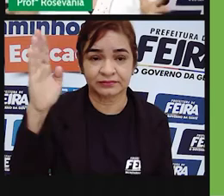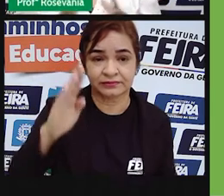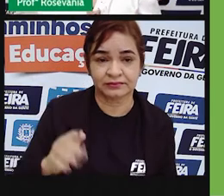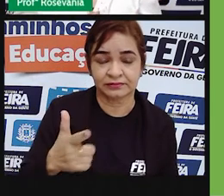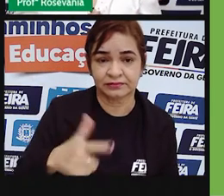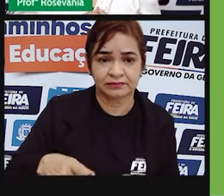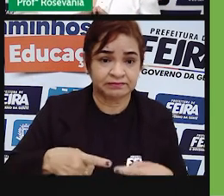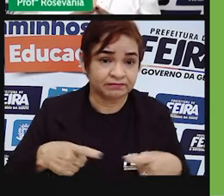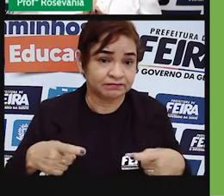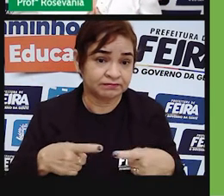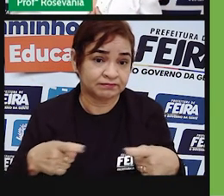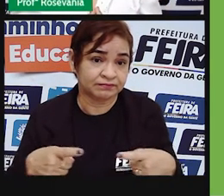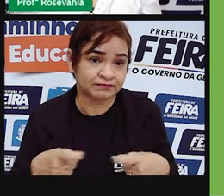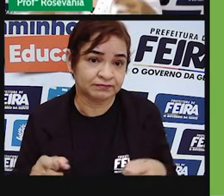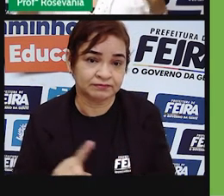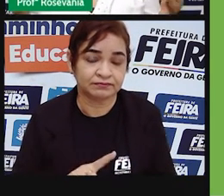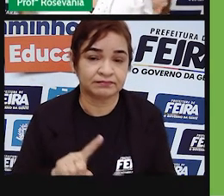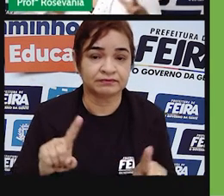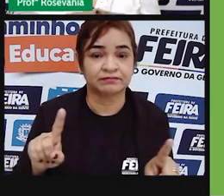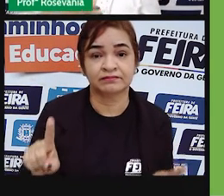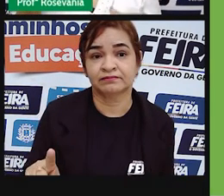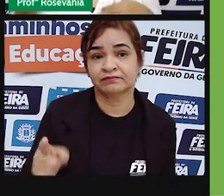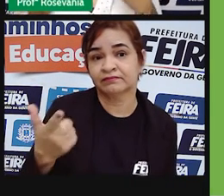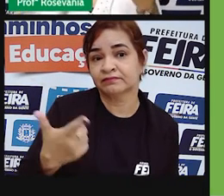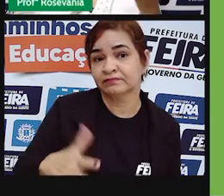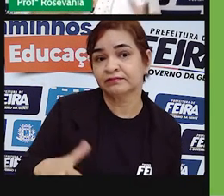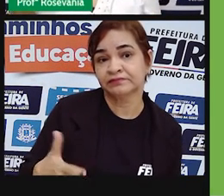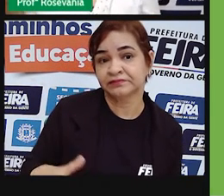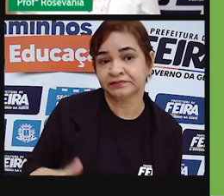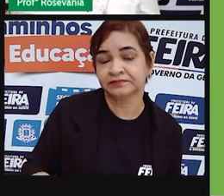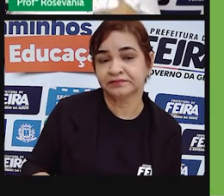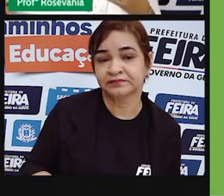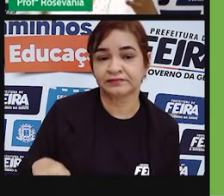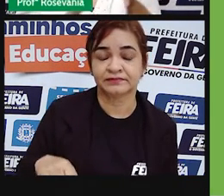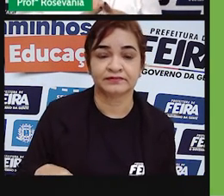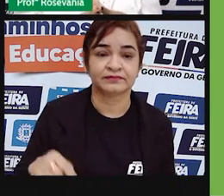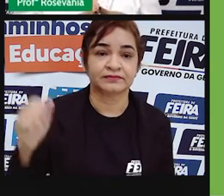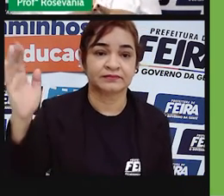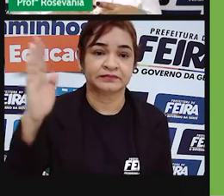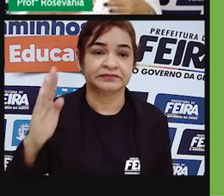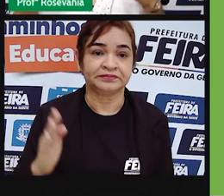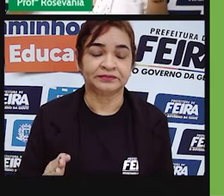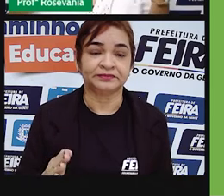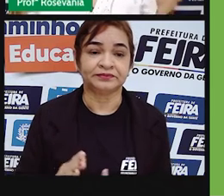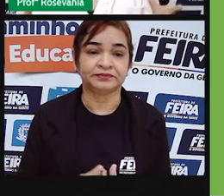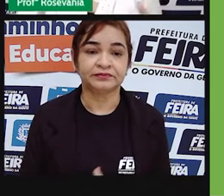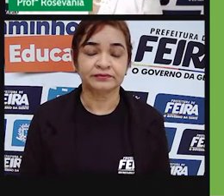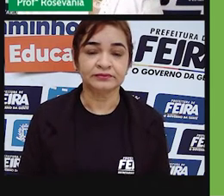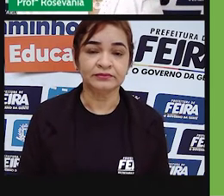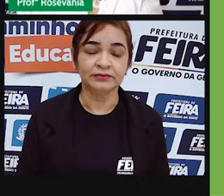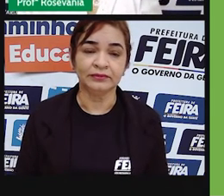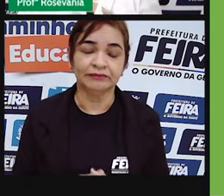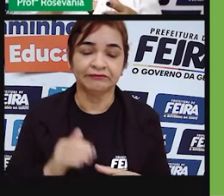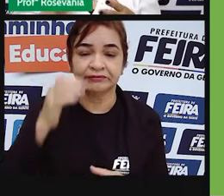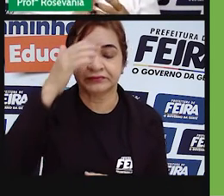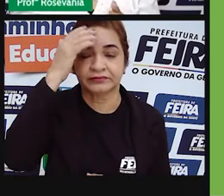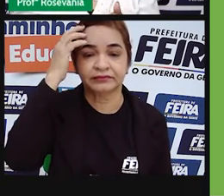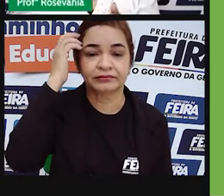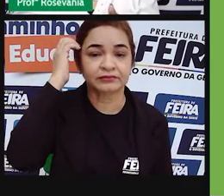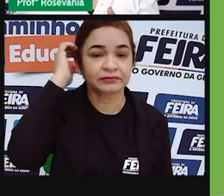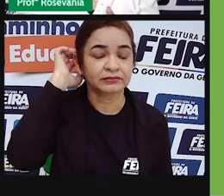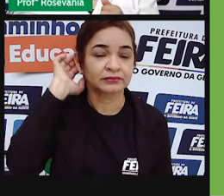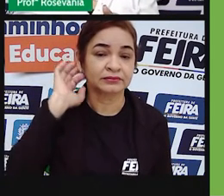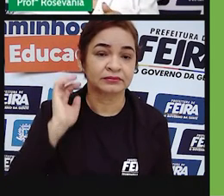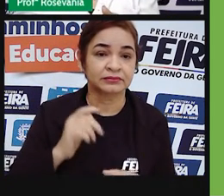realidade guerras também né a gente de mim não tenho como foi a 1ª Guerra Mundial a Segunda Guerra Mundial né a gente não tem essas guerras